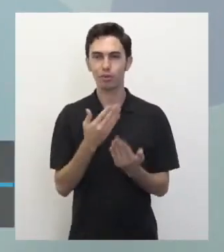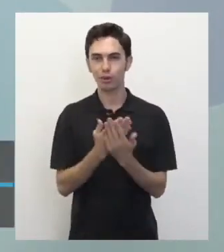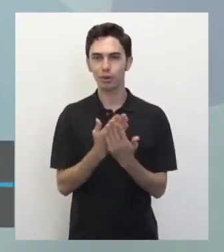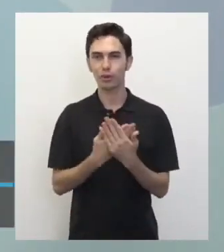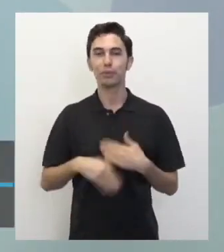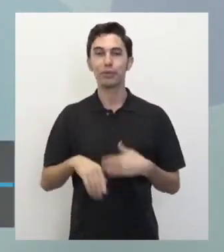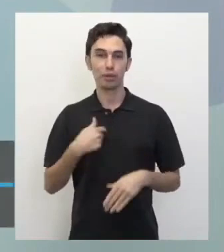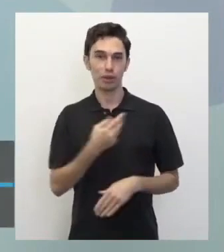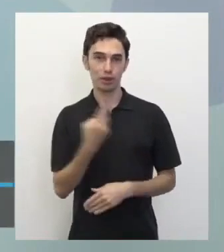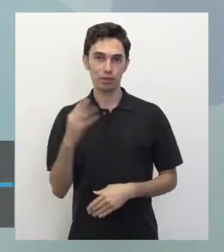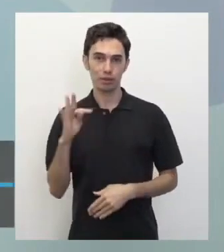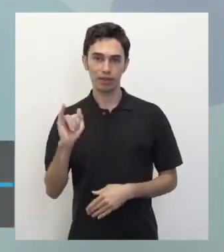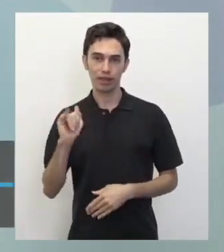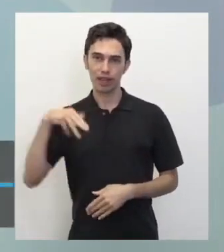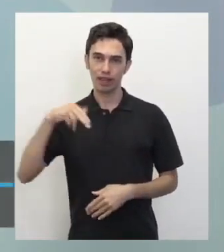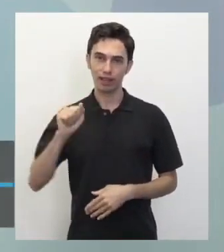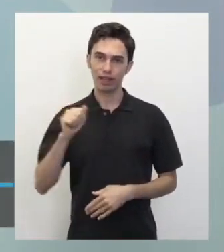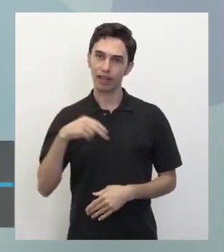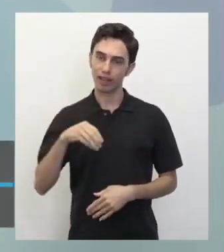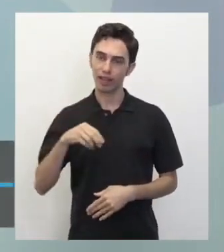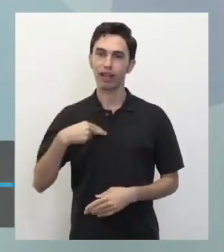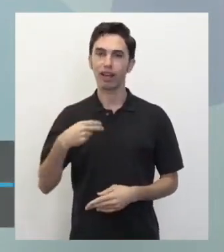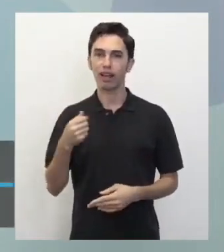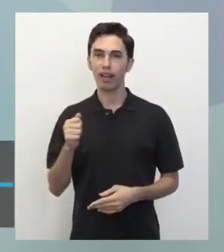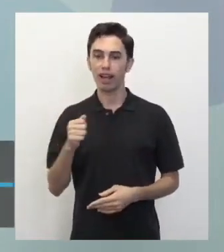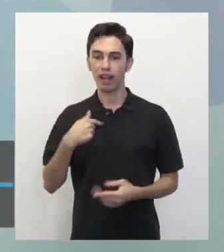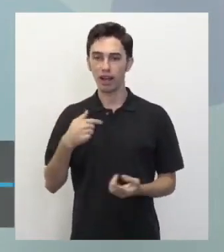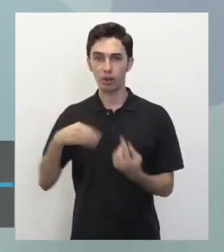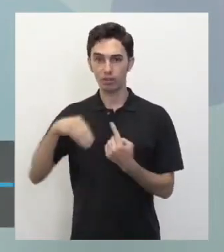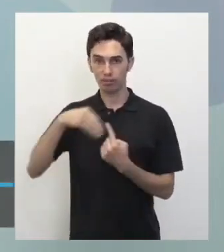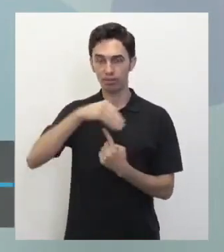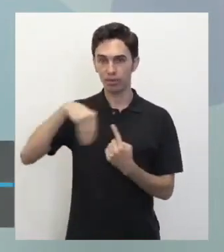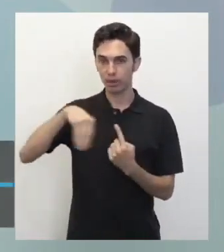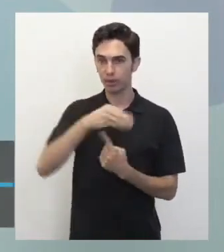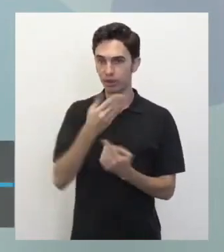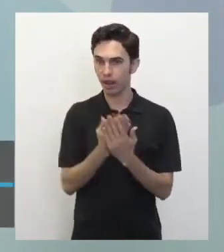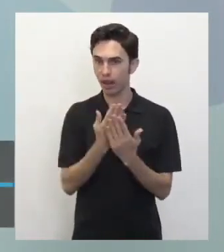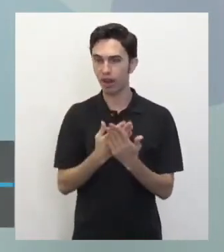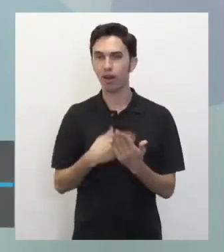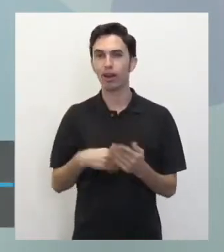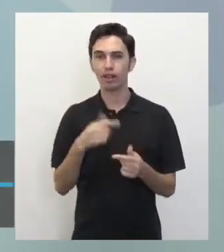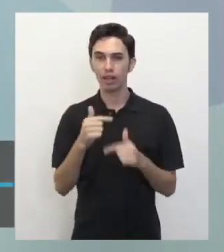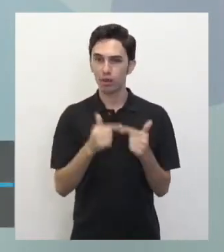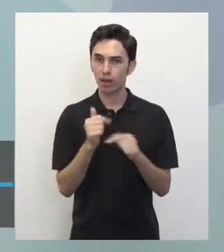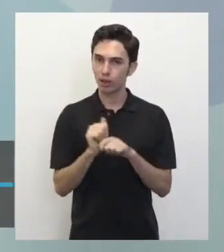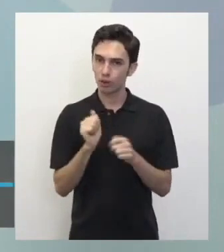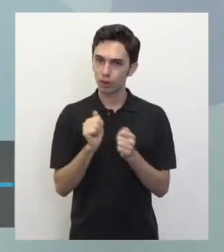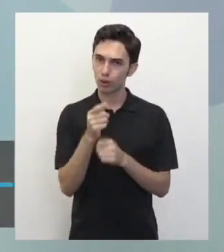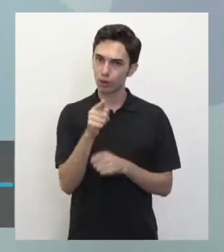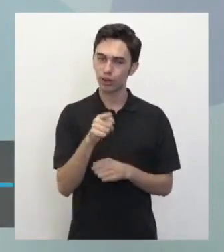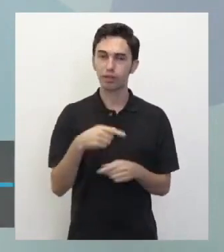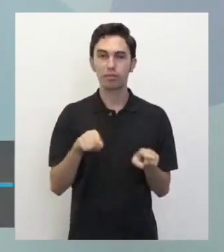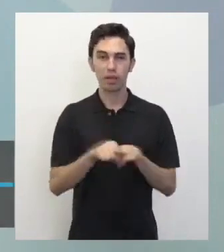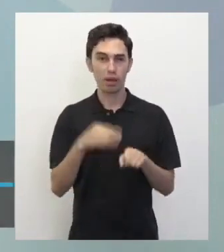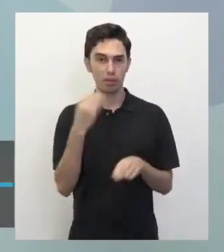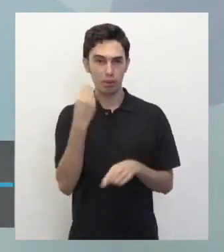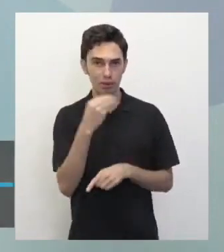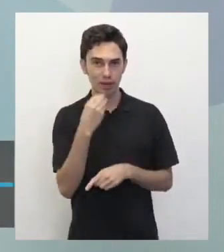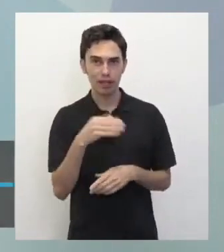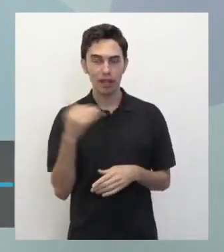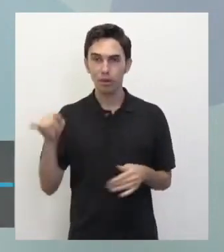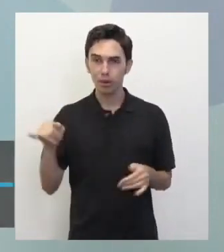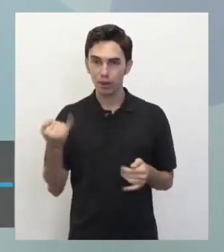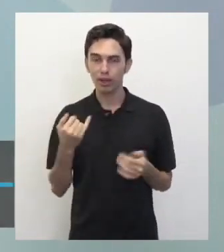Tayana, estarei mediando a aula e trabalhando junto com vocês. Já quero aproveitar para desejar um feliz Dia dos Professores